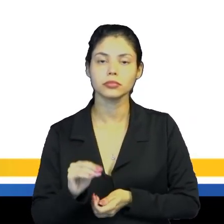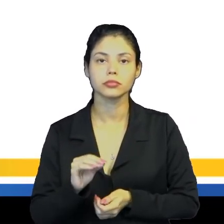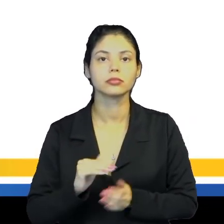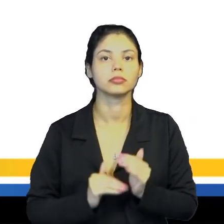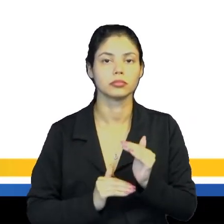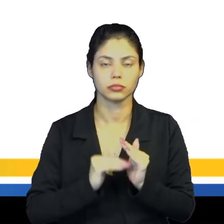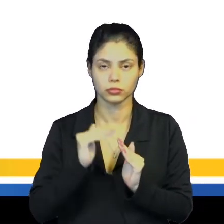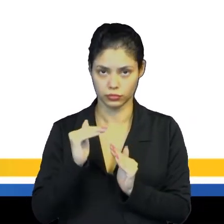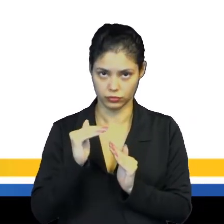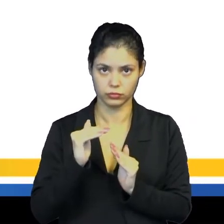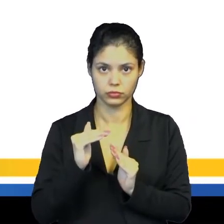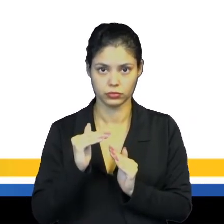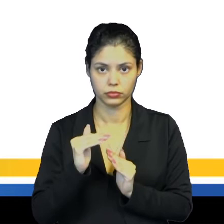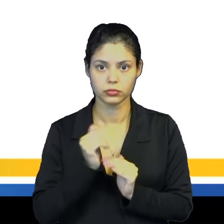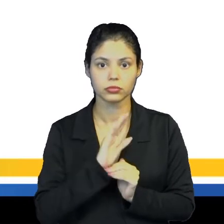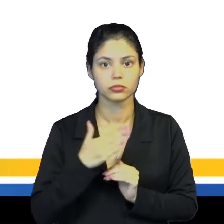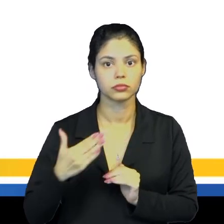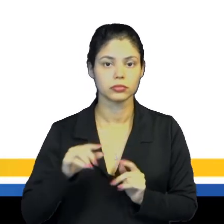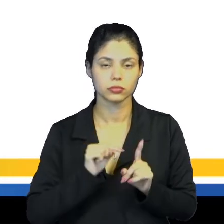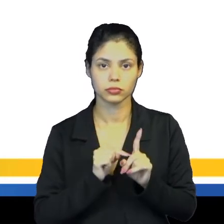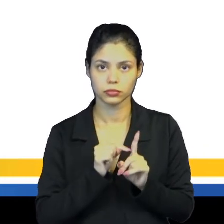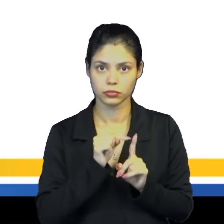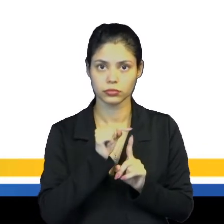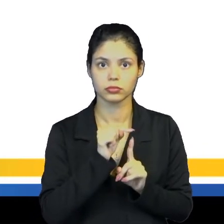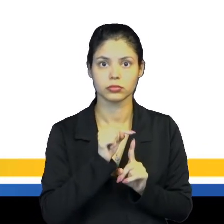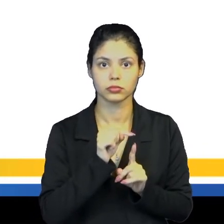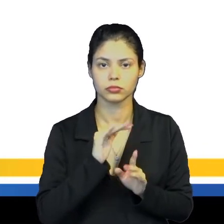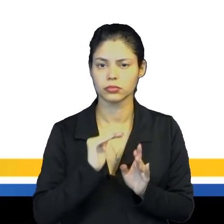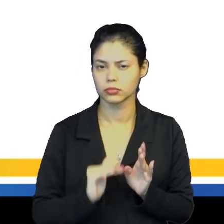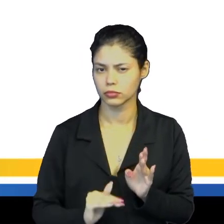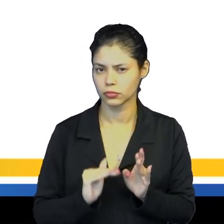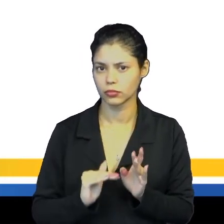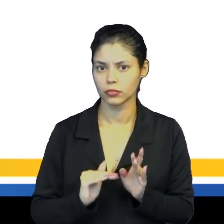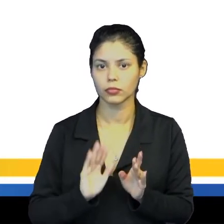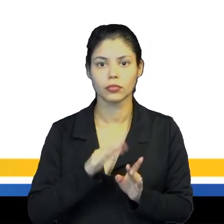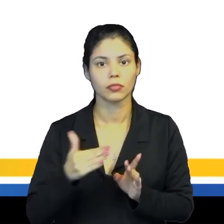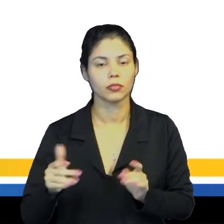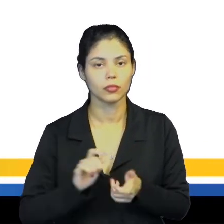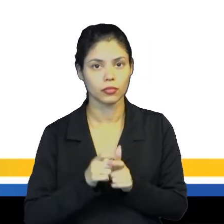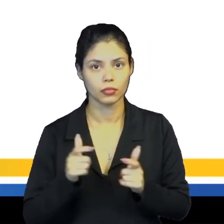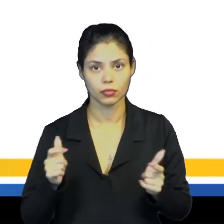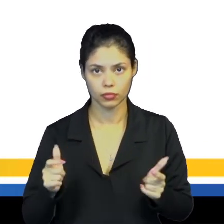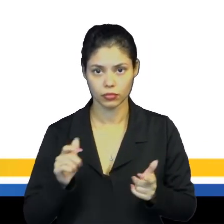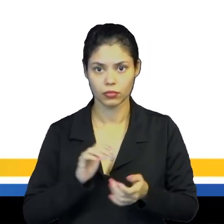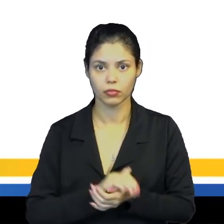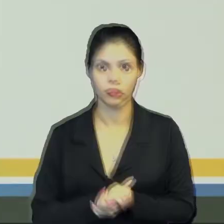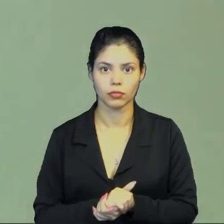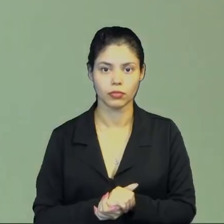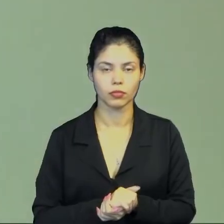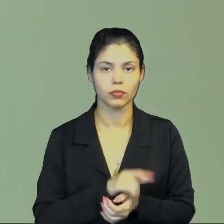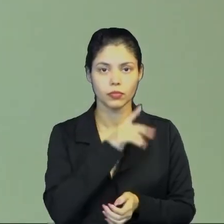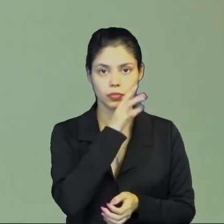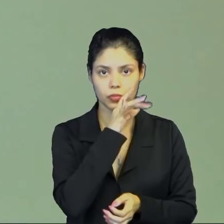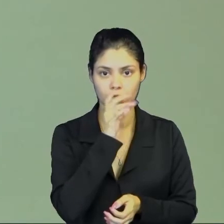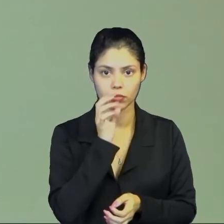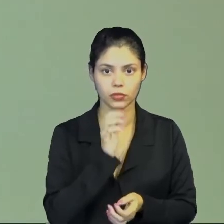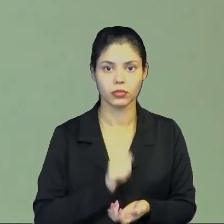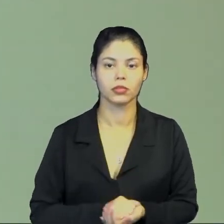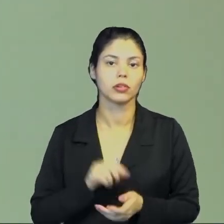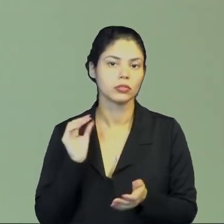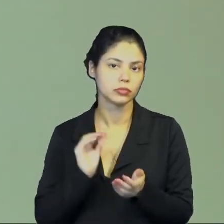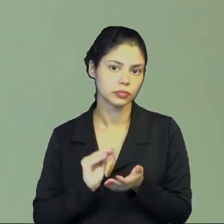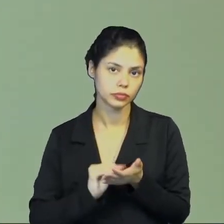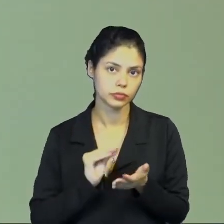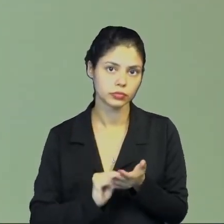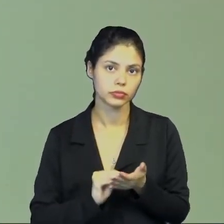sobe próximo ao abdômen quando as temperaturas se tornam mais baixas e desce quando as temperaturas se tornam mais quentes. Então, o fato